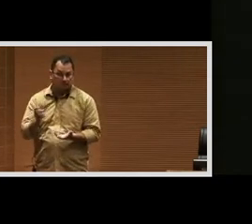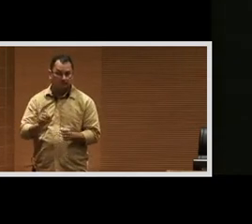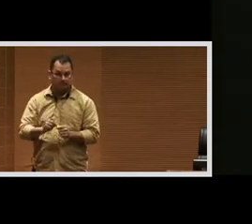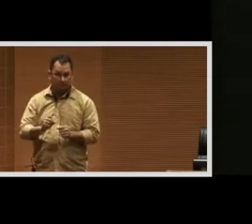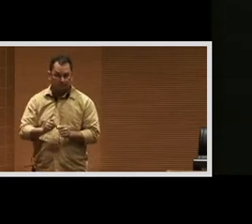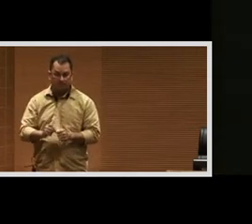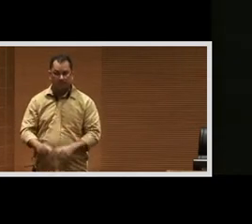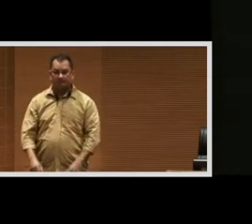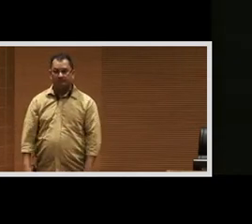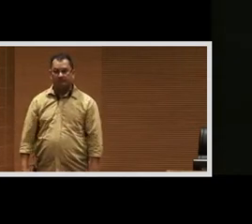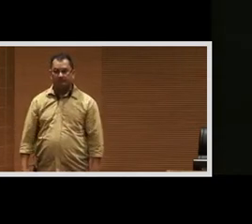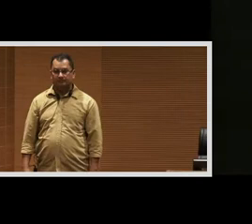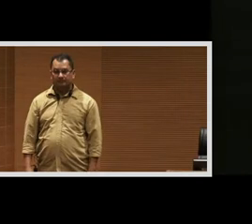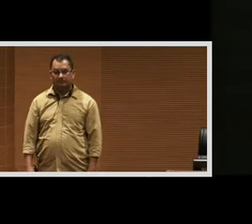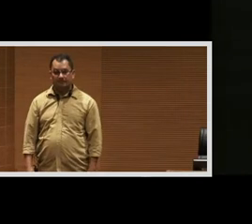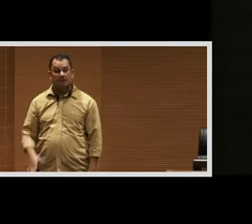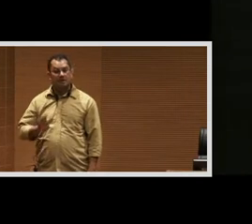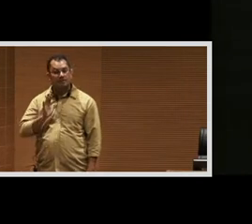Mas